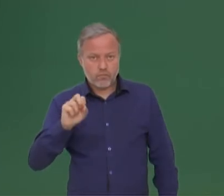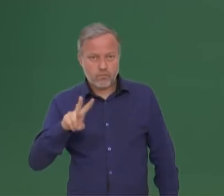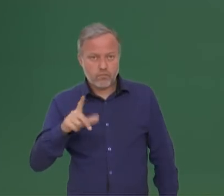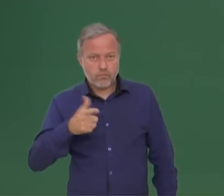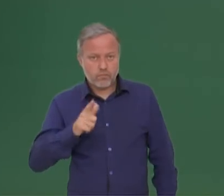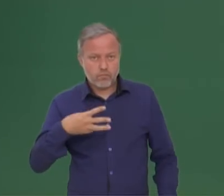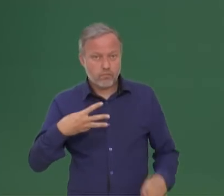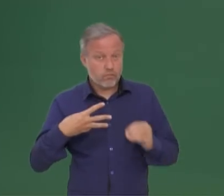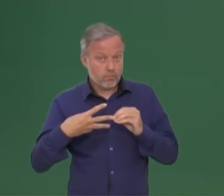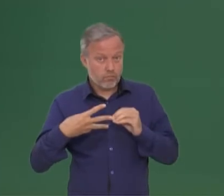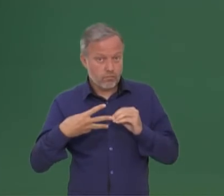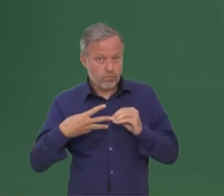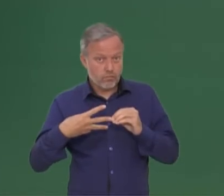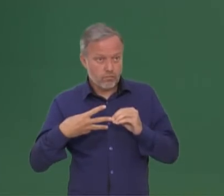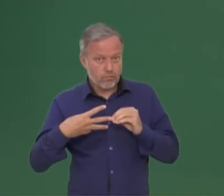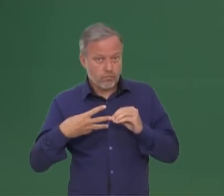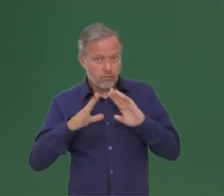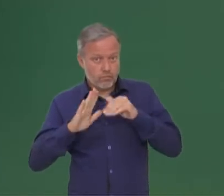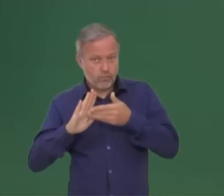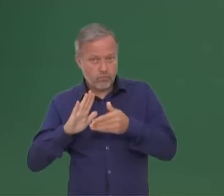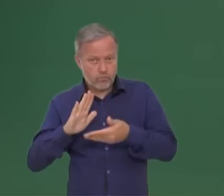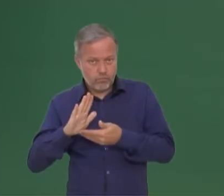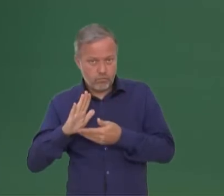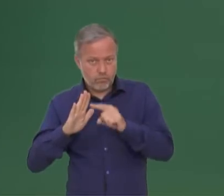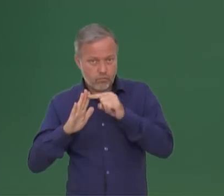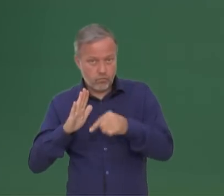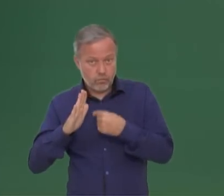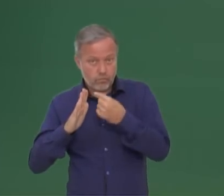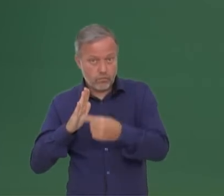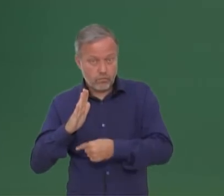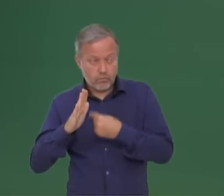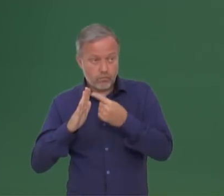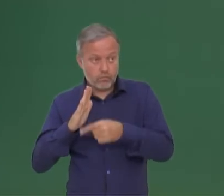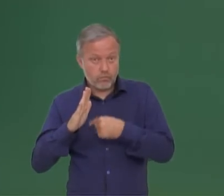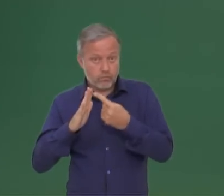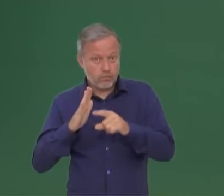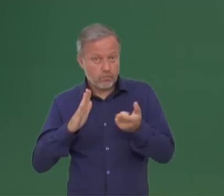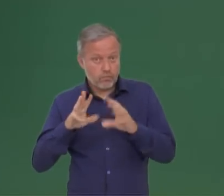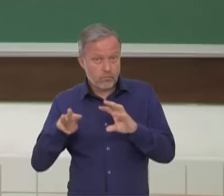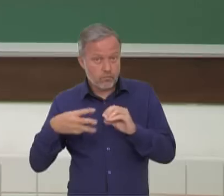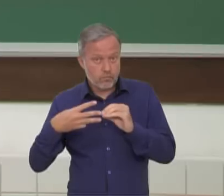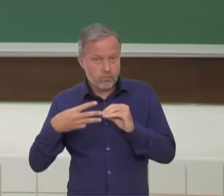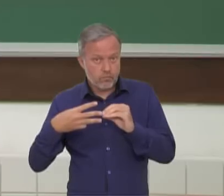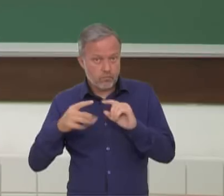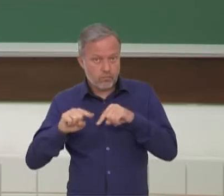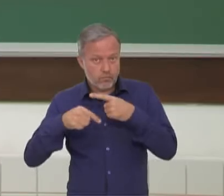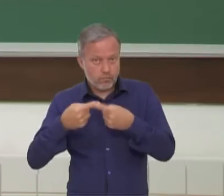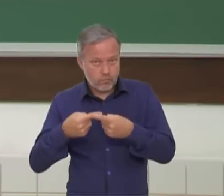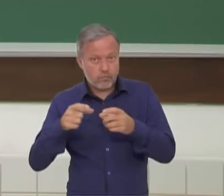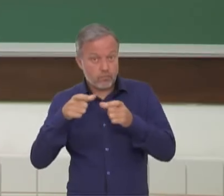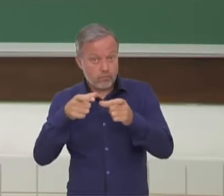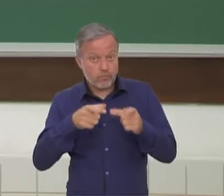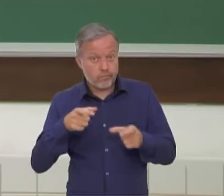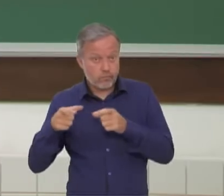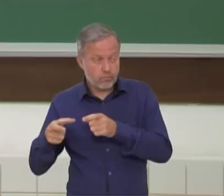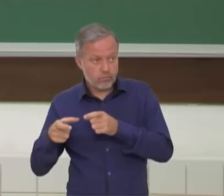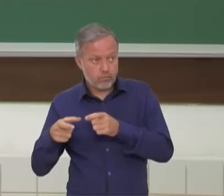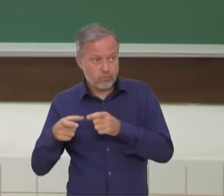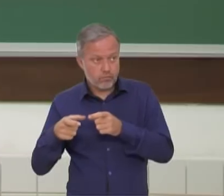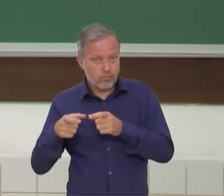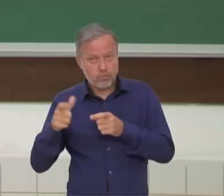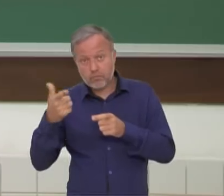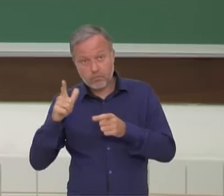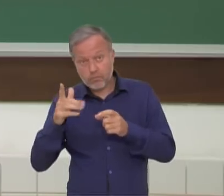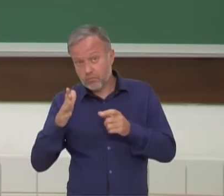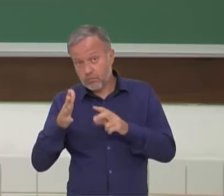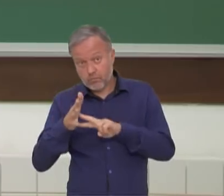célula, não tem na constituição do seu corpo, da sua estrutura, uma célula. Ele tem outras partes. Por isso,